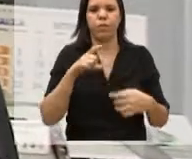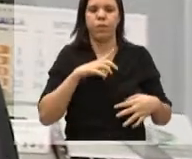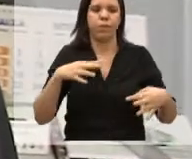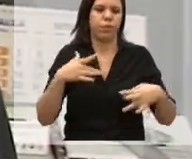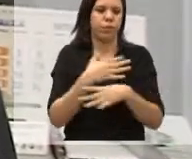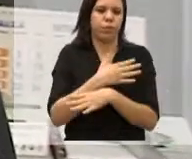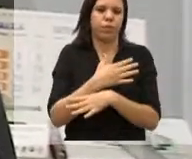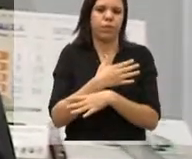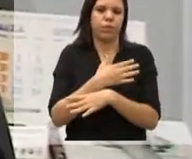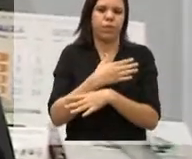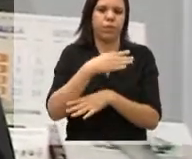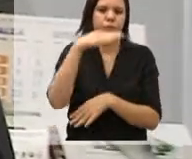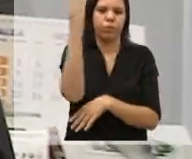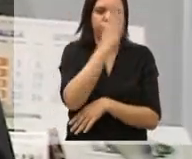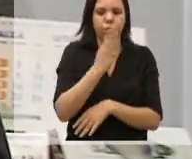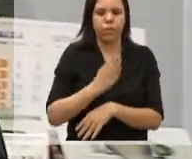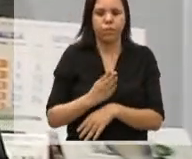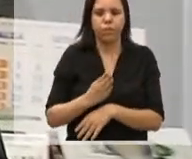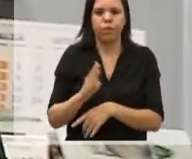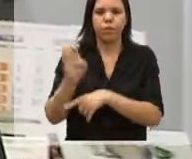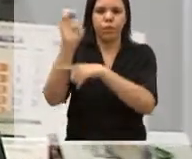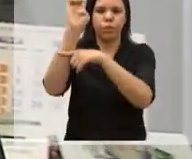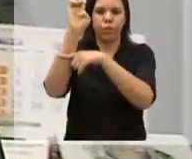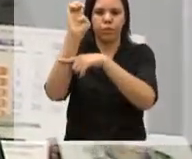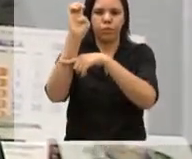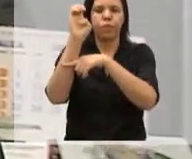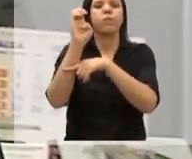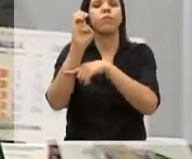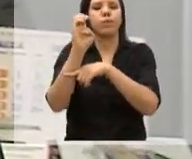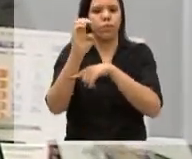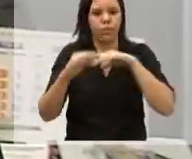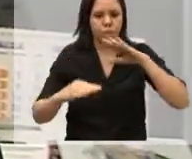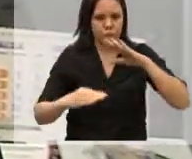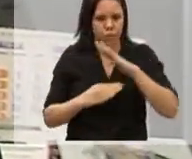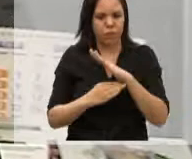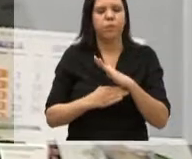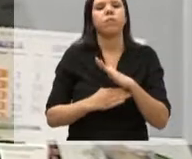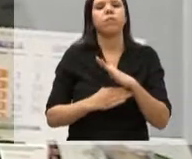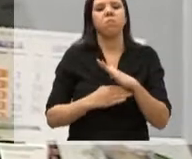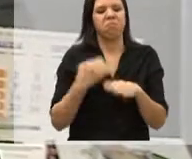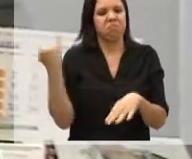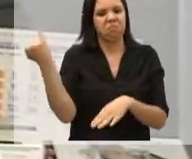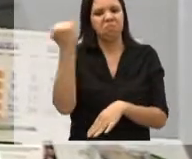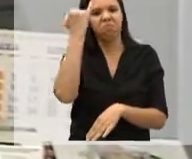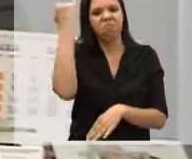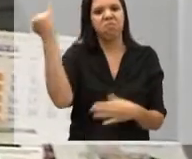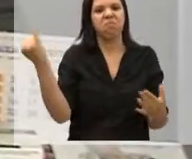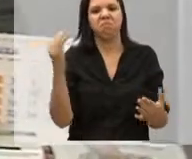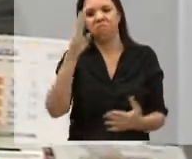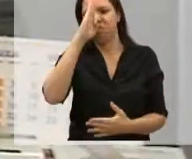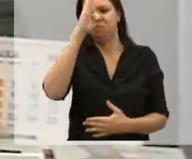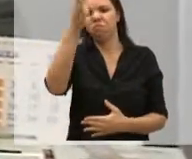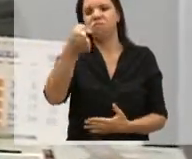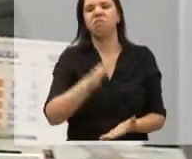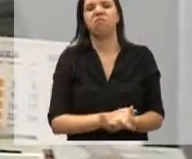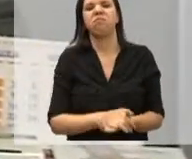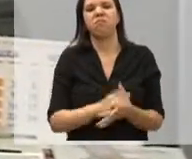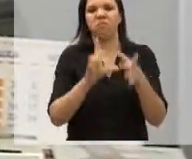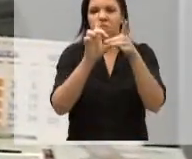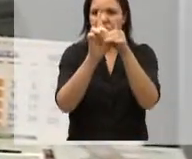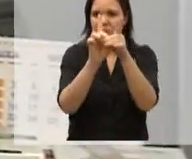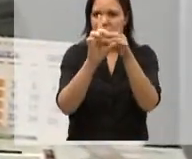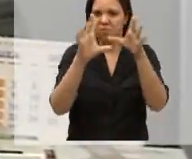nosso estado, do nosso Brasil. E eu vejo que o Poder Legislativo é muito importante. O Poder Legislativo tem uma importância fundamental na